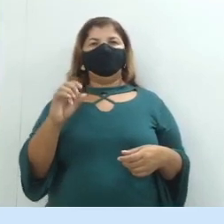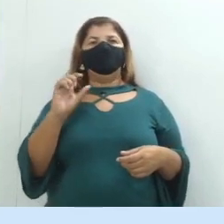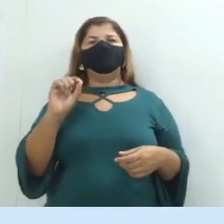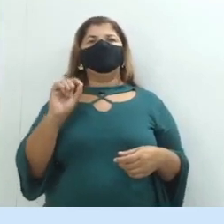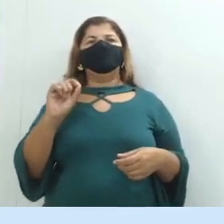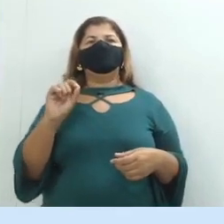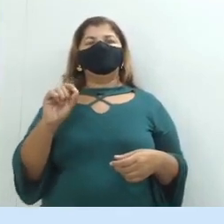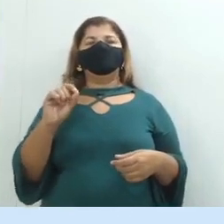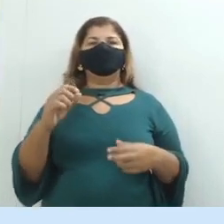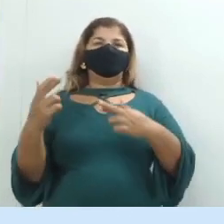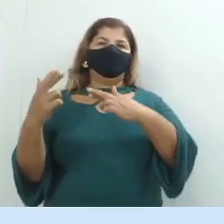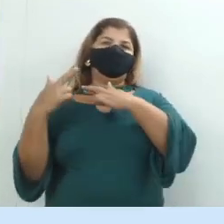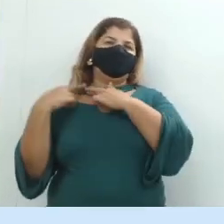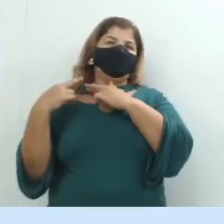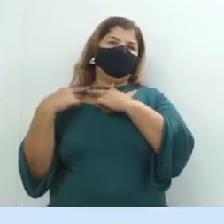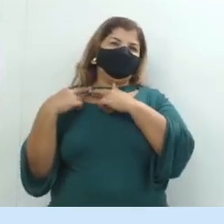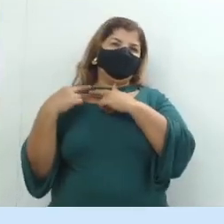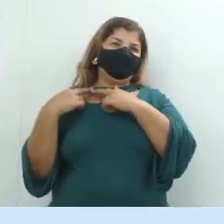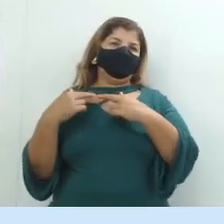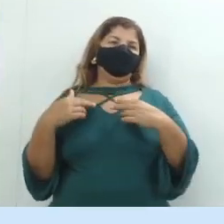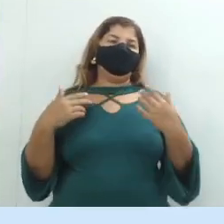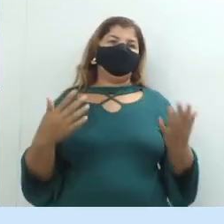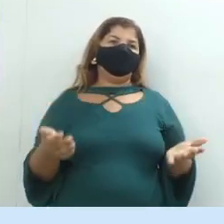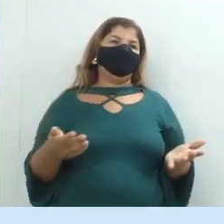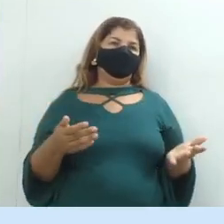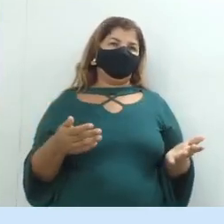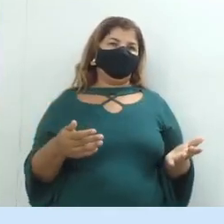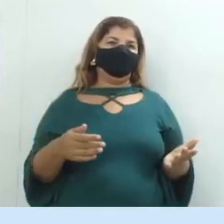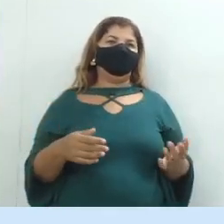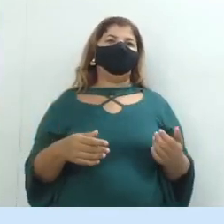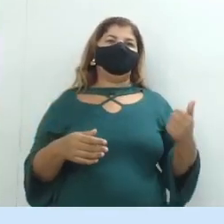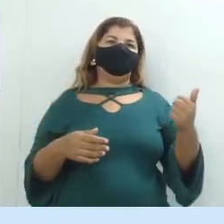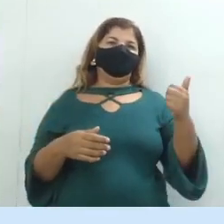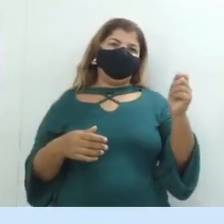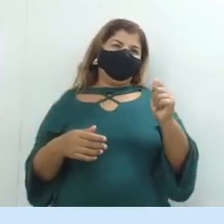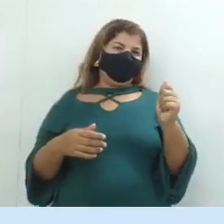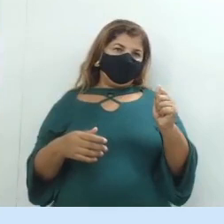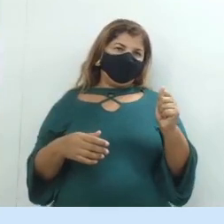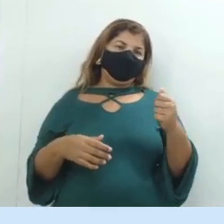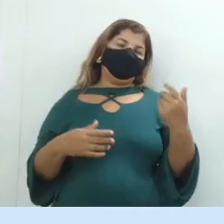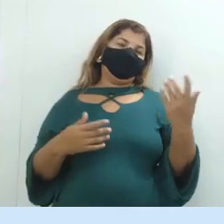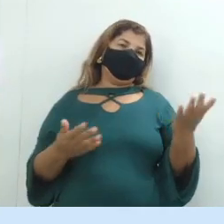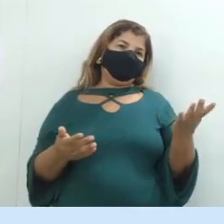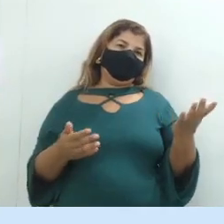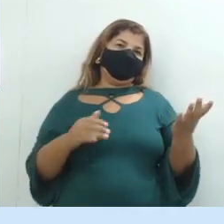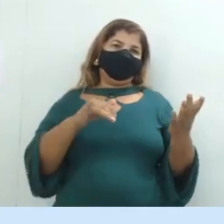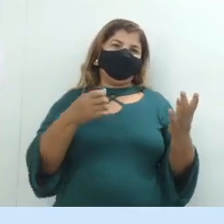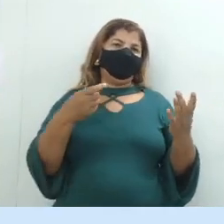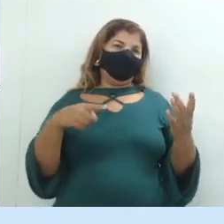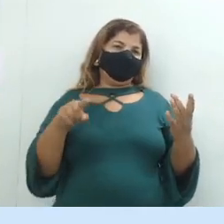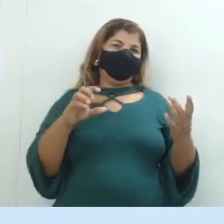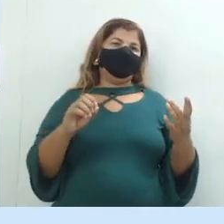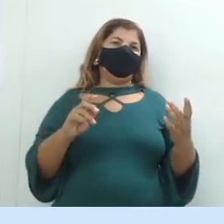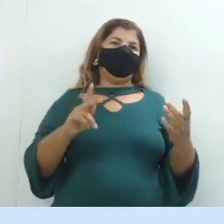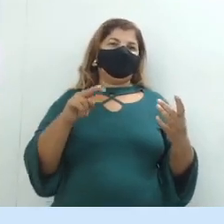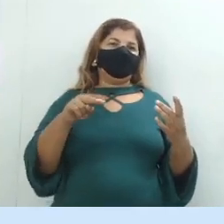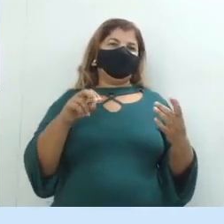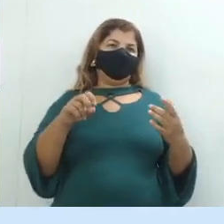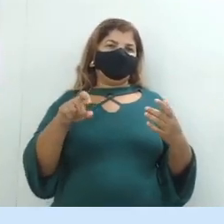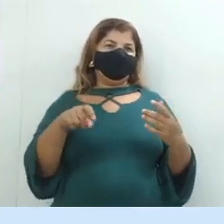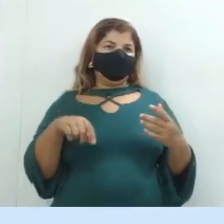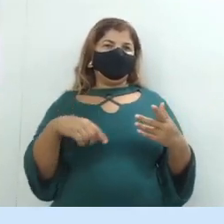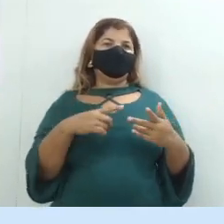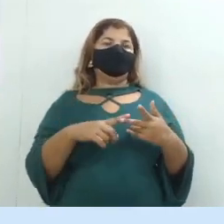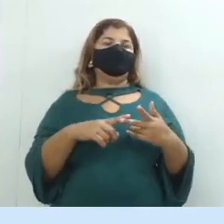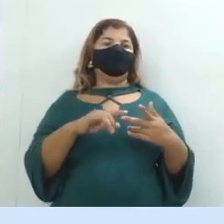E aí vem os reformadores, né? Henrique VIII com a Igreja Anglicana, John Knox, bem antes de Lutero, João